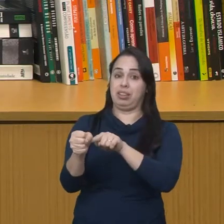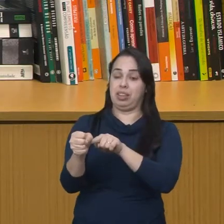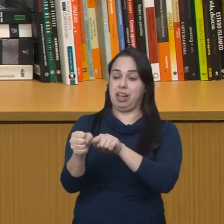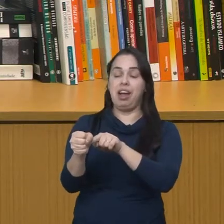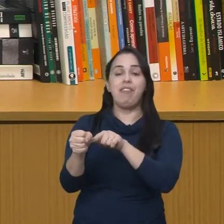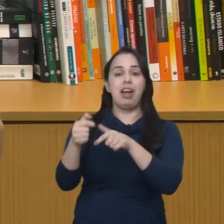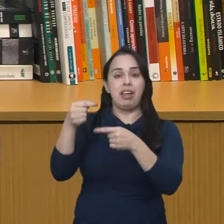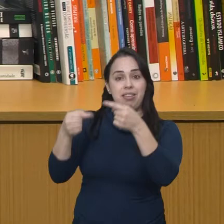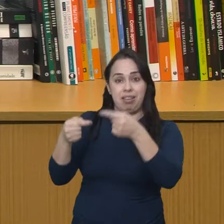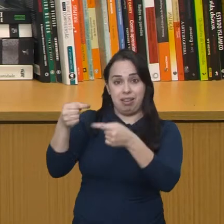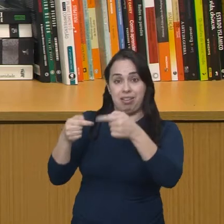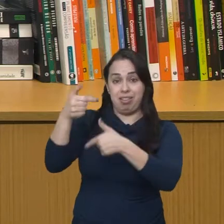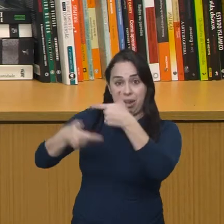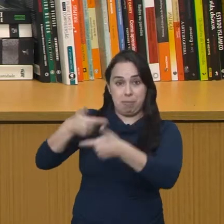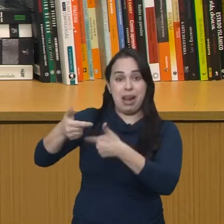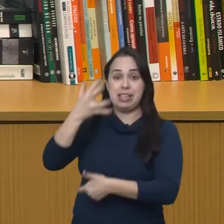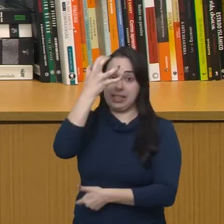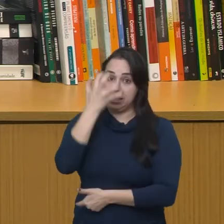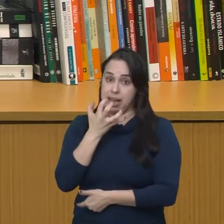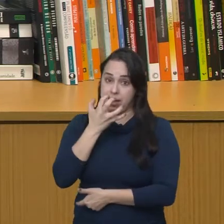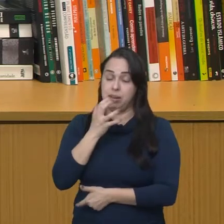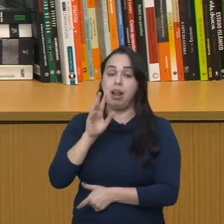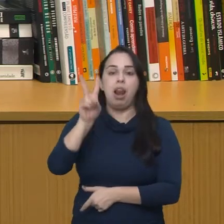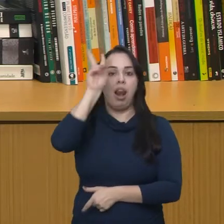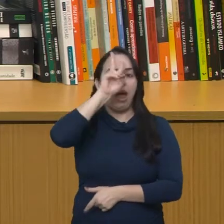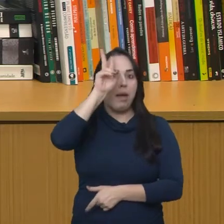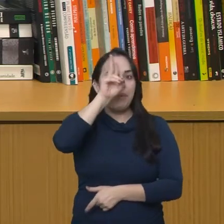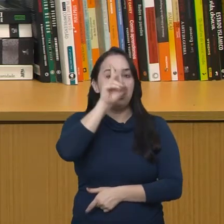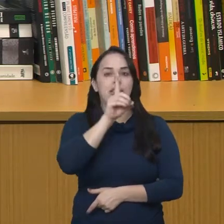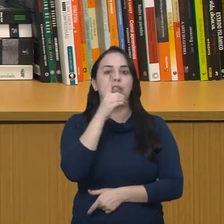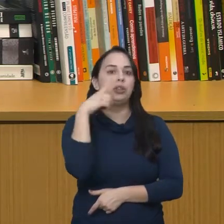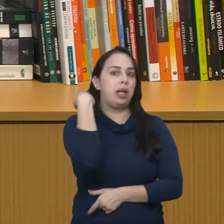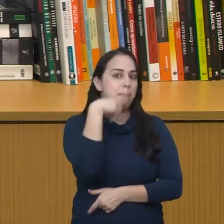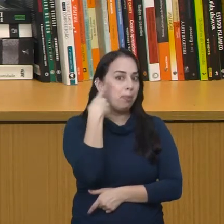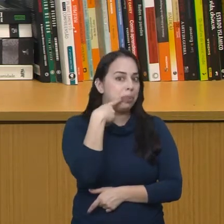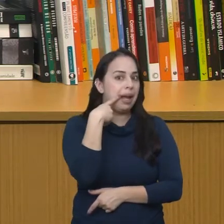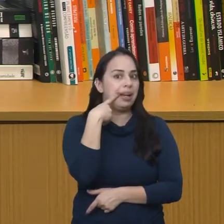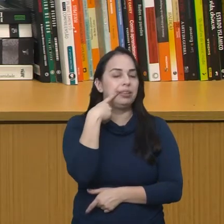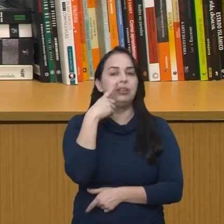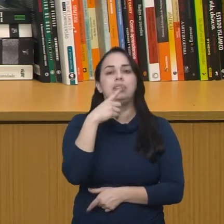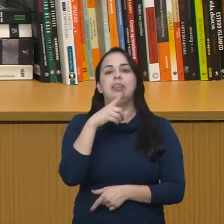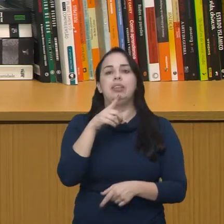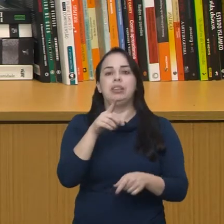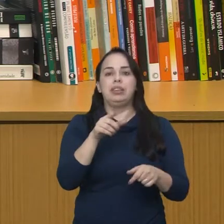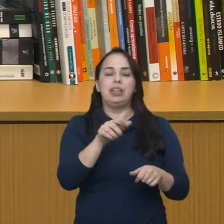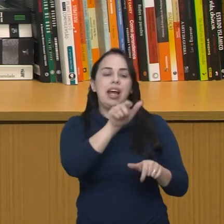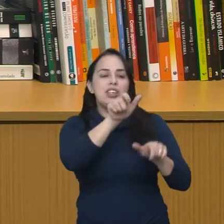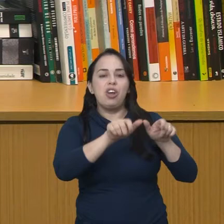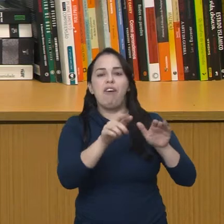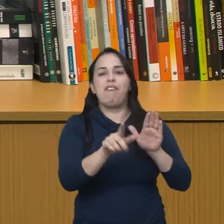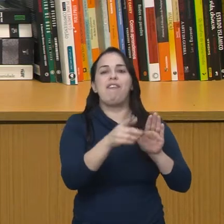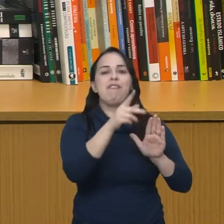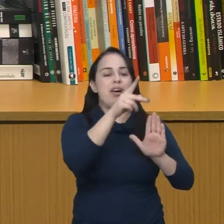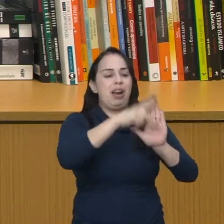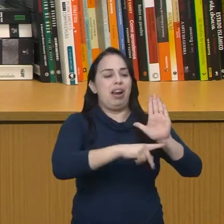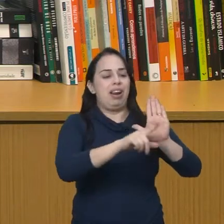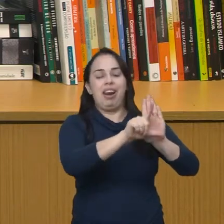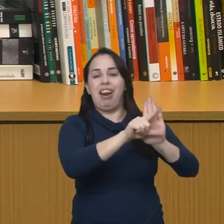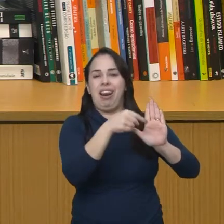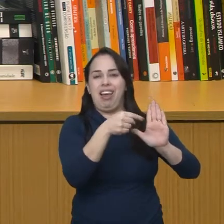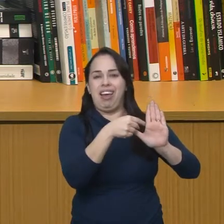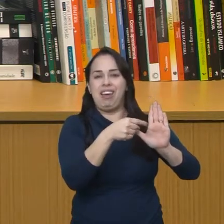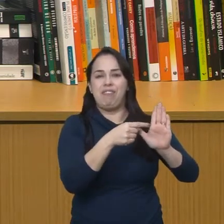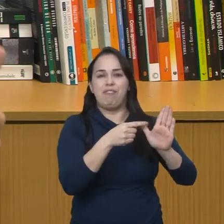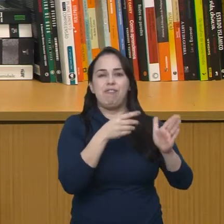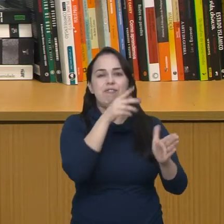vai levar a política a sério. E lembrando que o trabalho dos deputados e deputadas é um trabalho não só de votar em lei, de votar